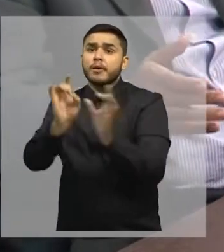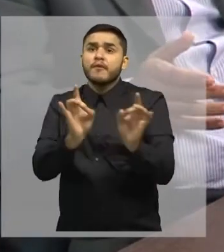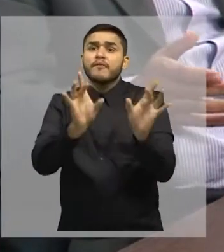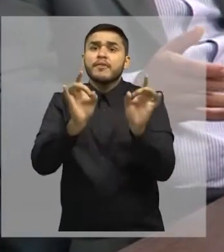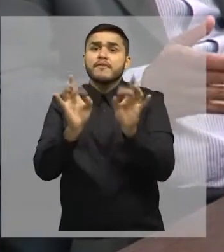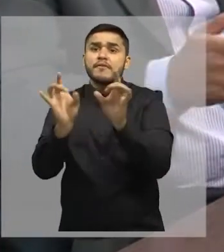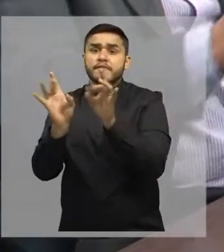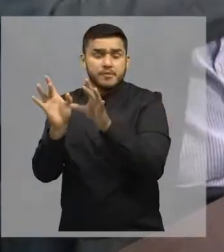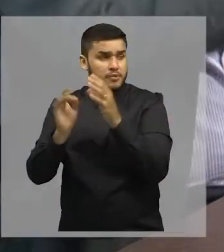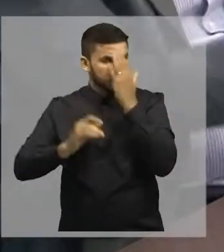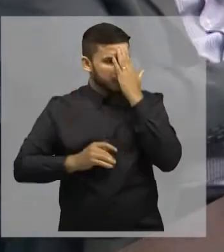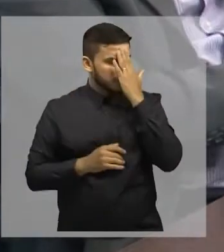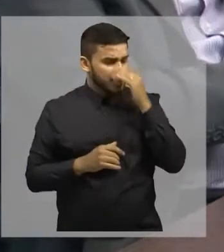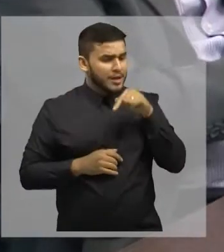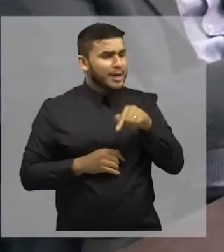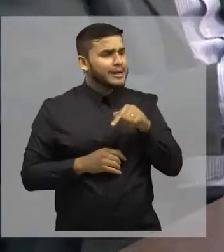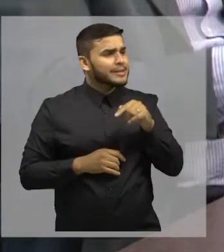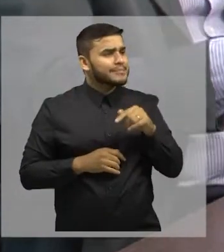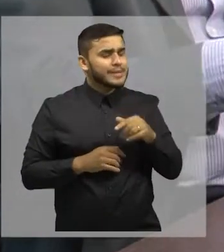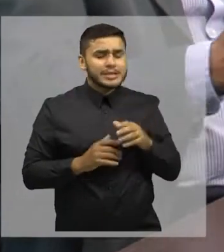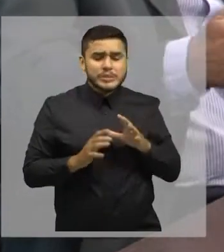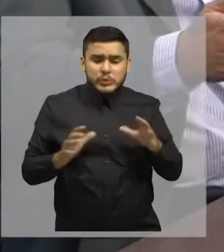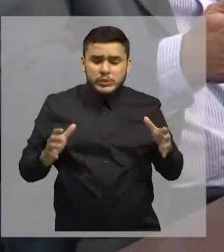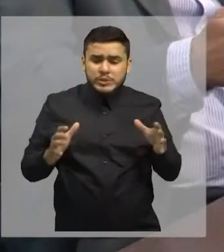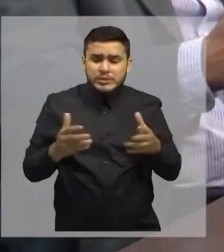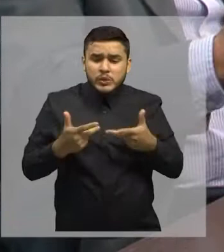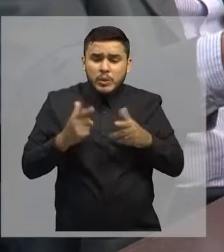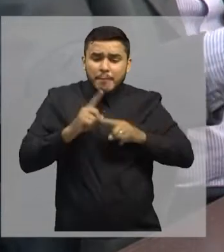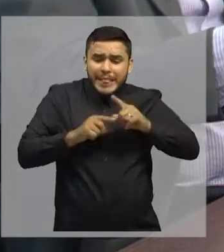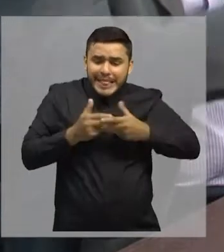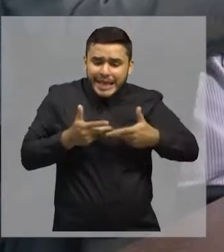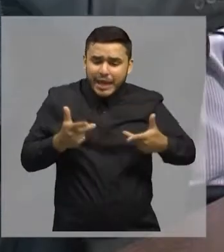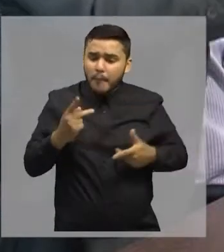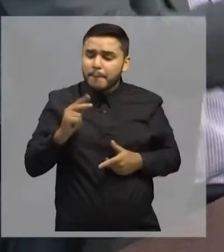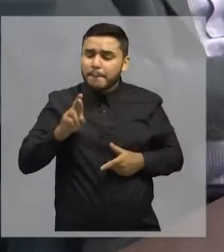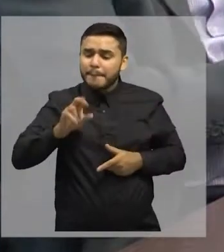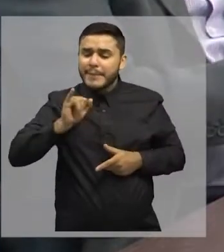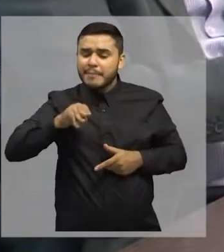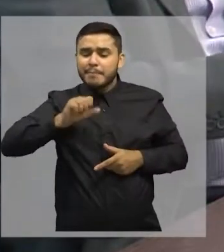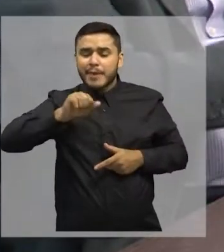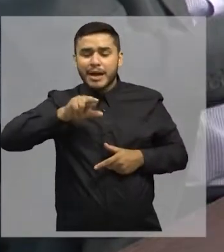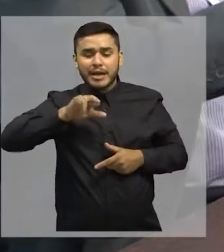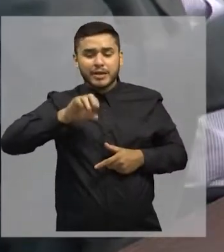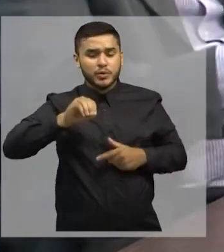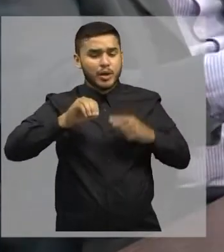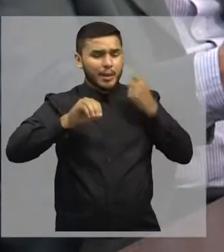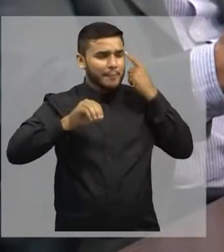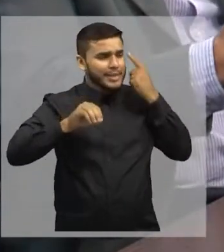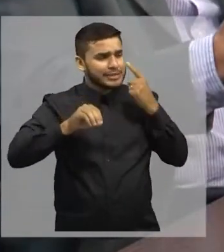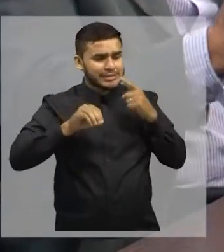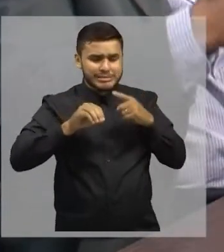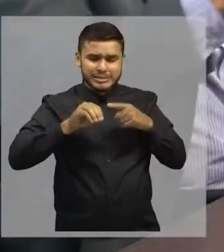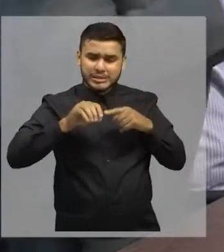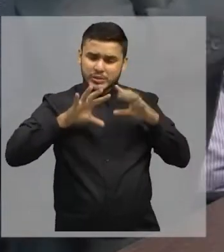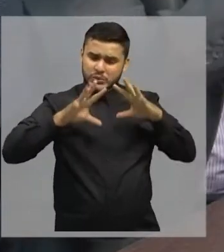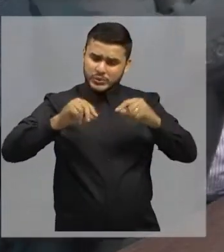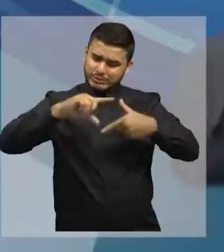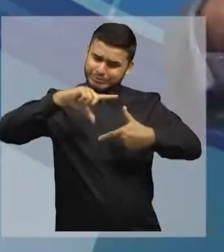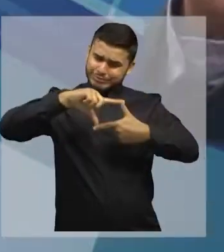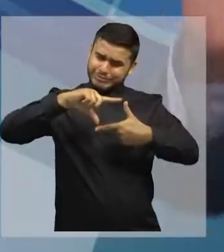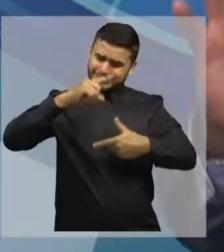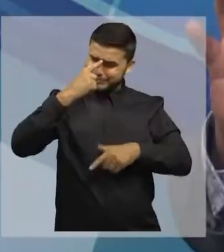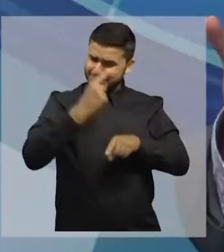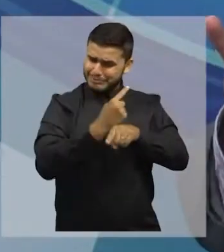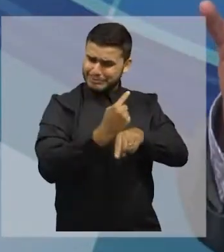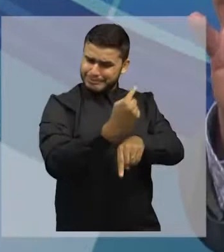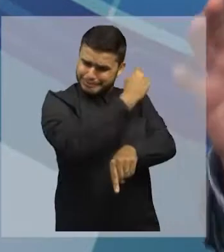os bens primários agora, como se a gente estivesse voltando para os anos 30, né? Onde os bens primários agora são